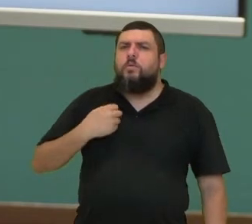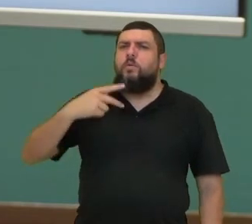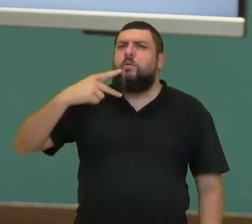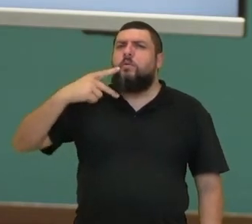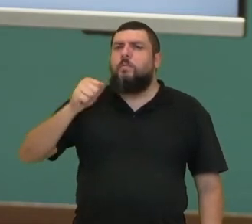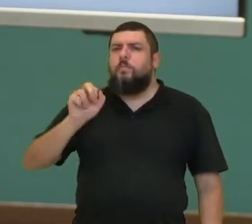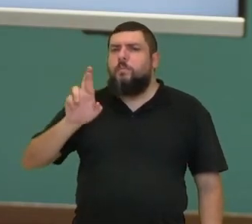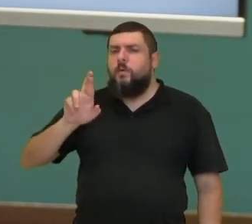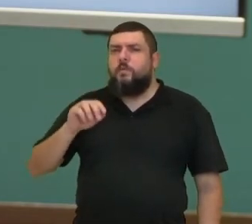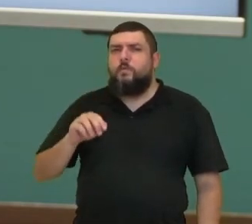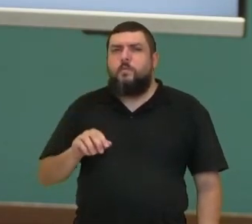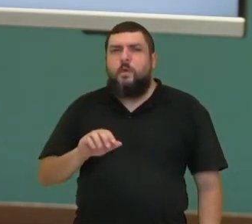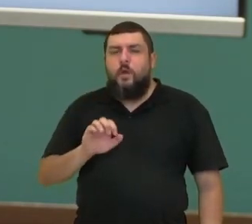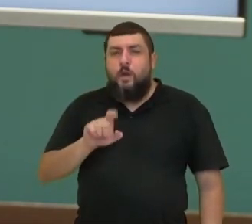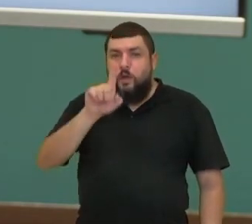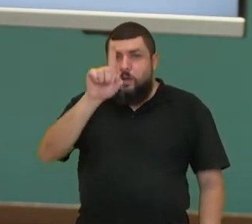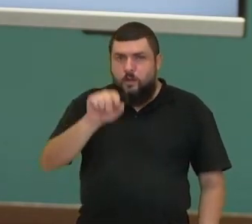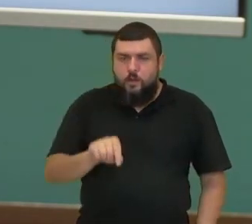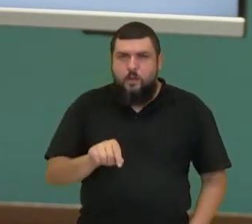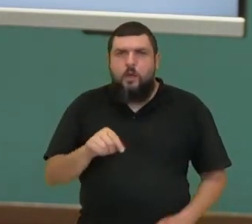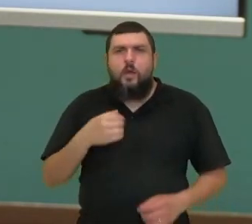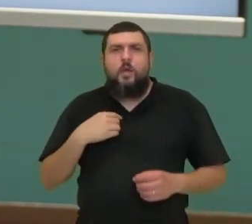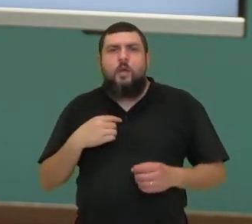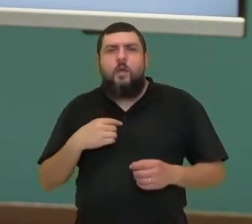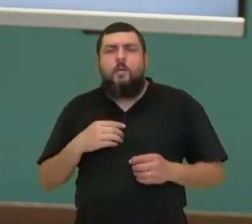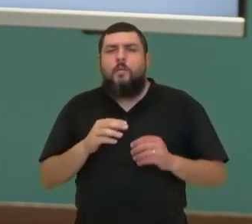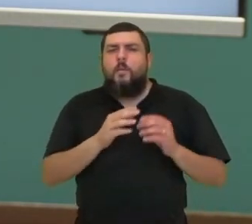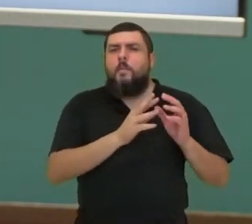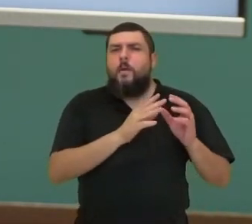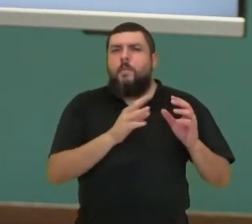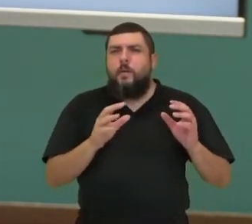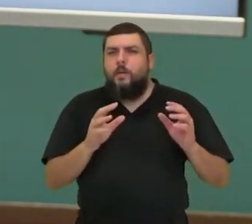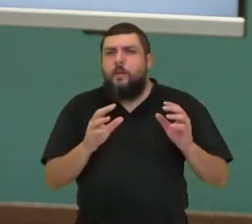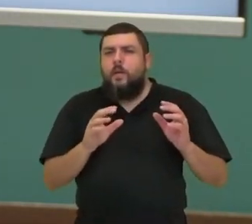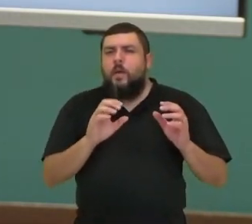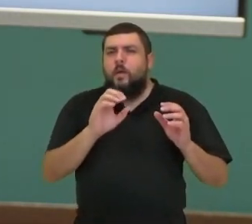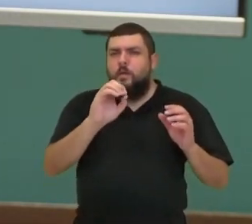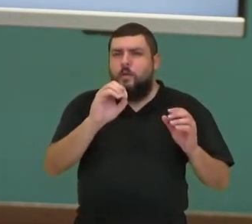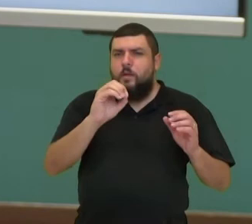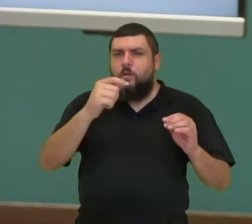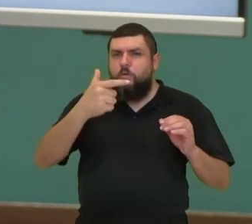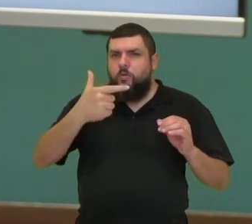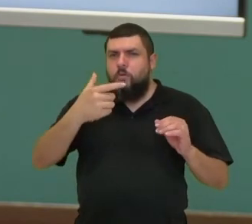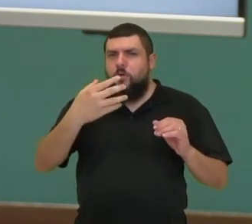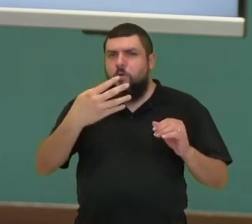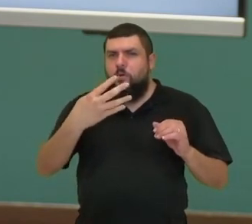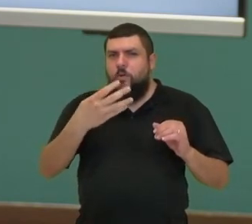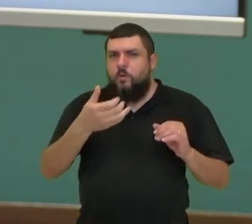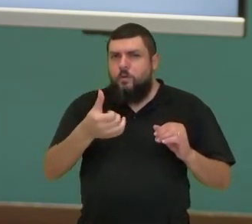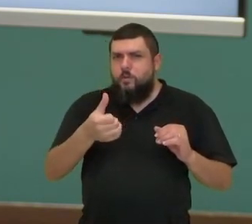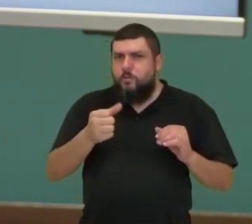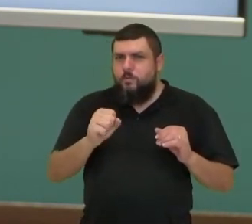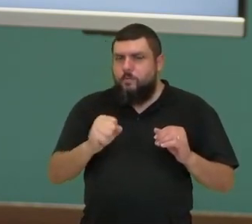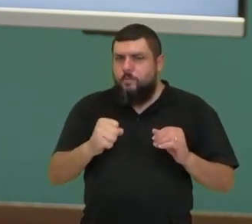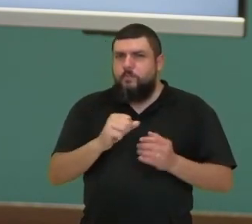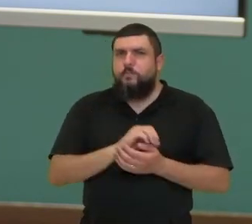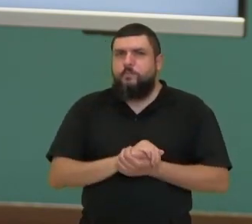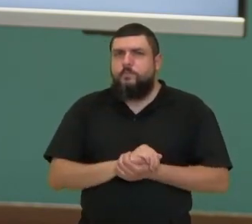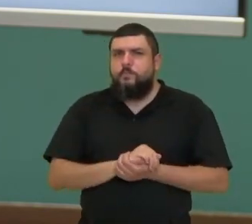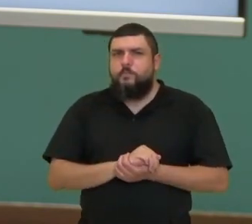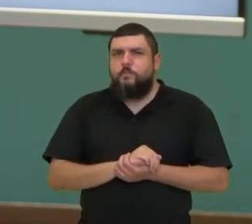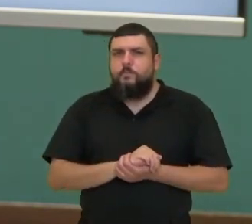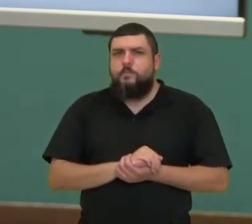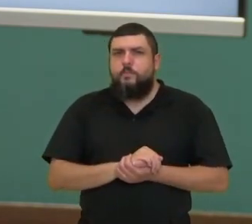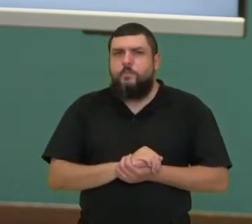pares? Os números pares são aqueles que são terminados em 0, 2, 4, 6 e 8. Ó, no